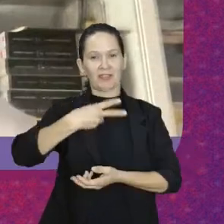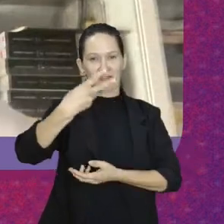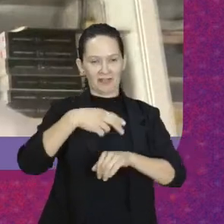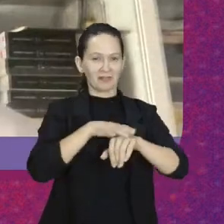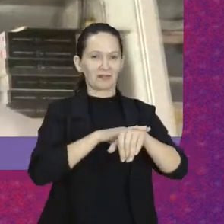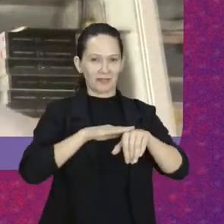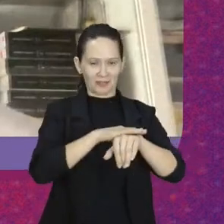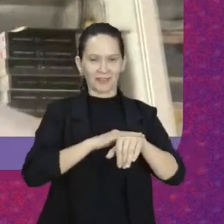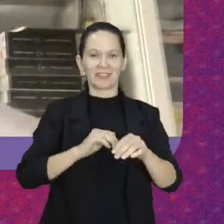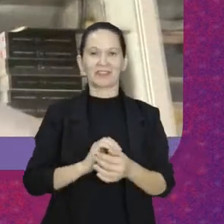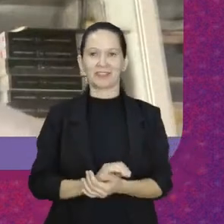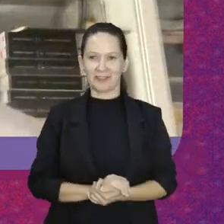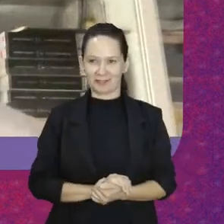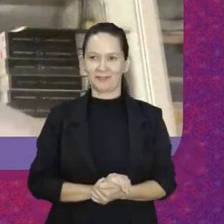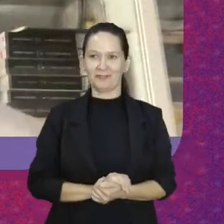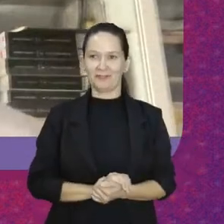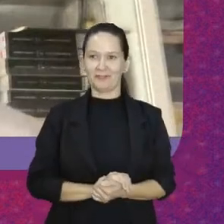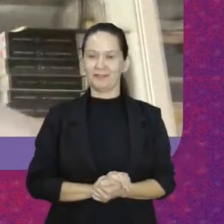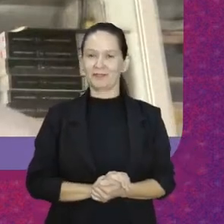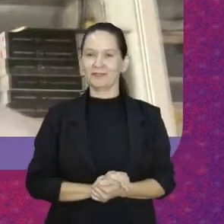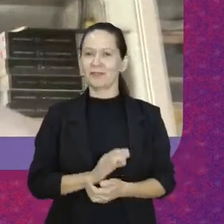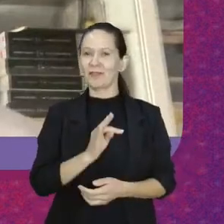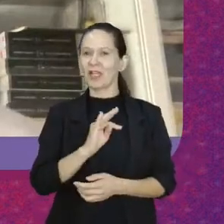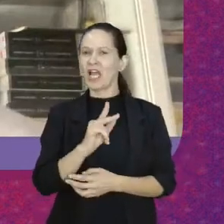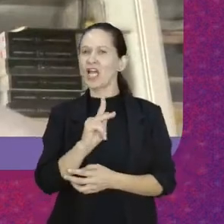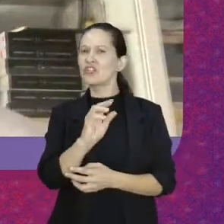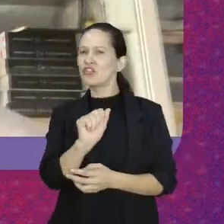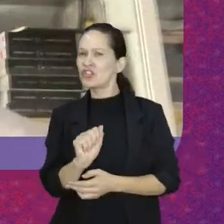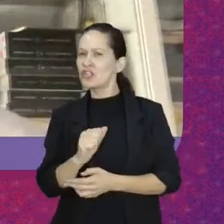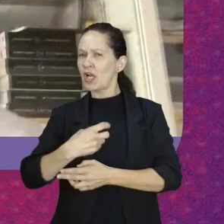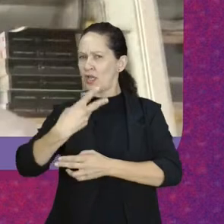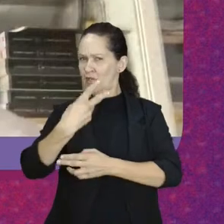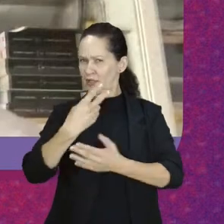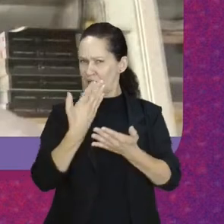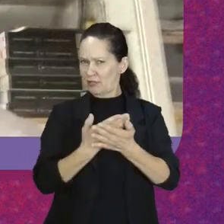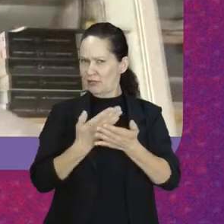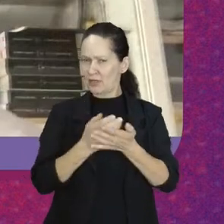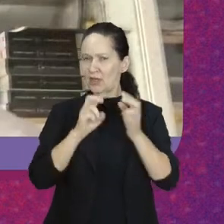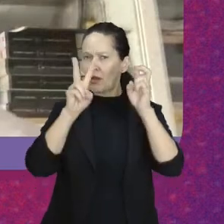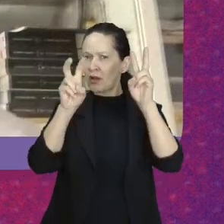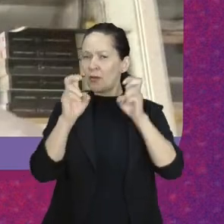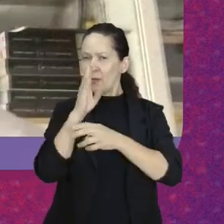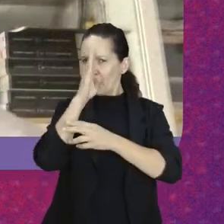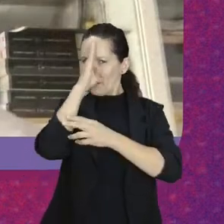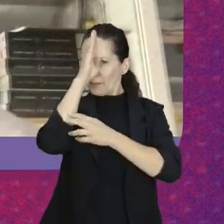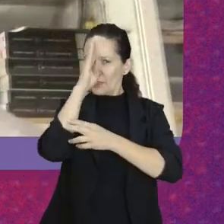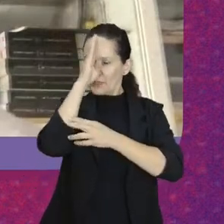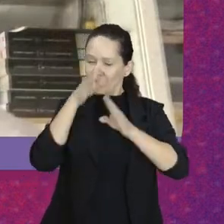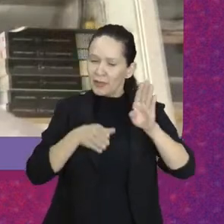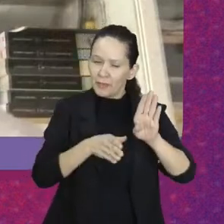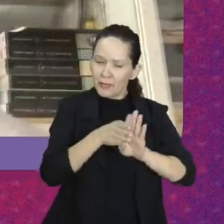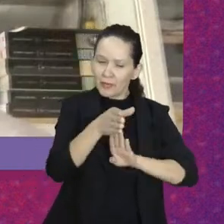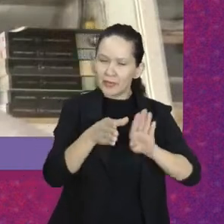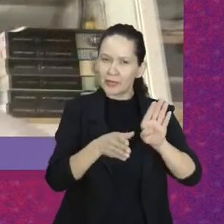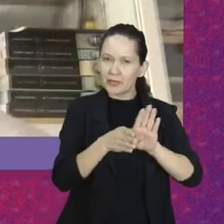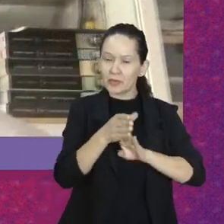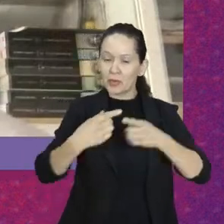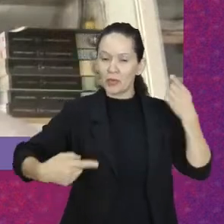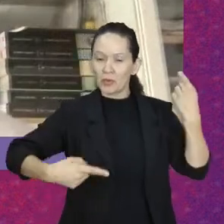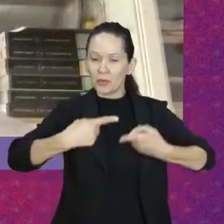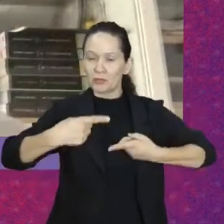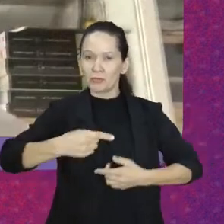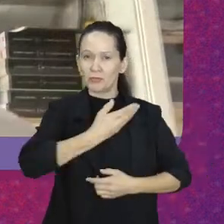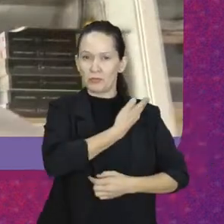conversas. A Tica, na sua segunda aula, tratou de princípios orientadores de